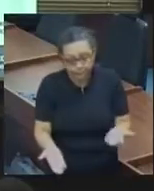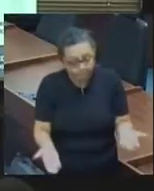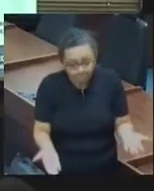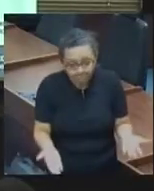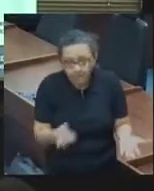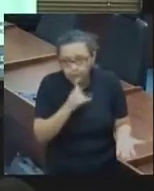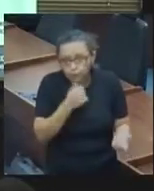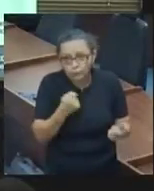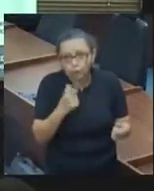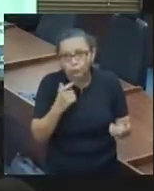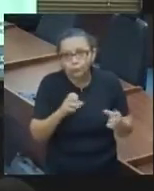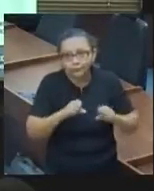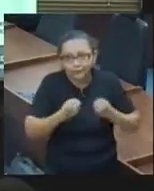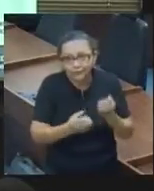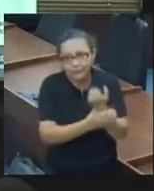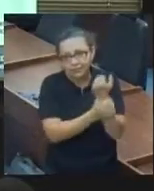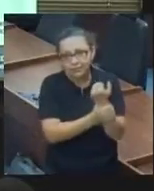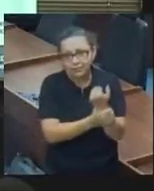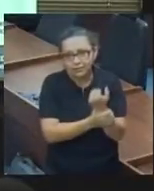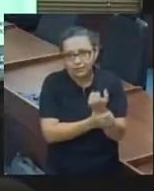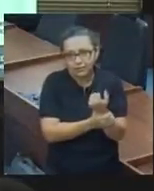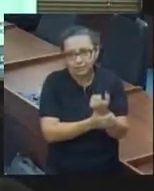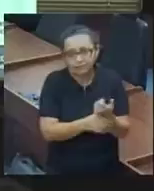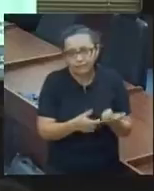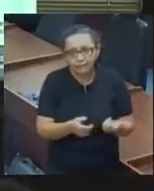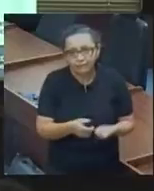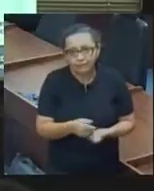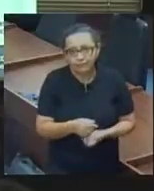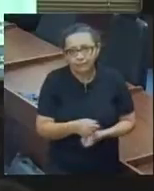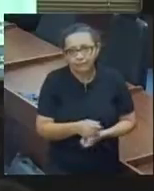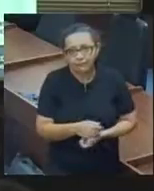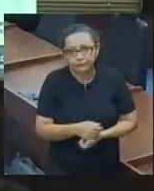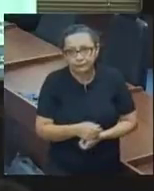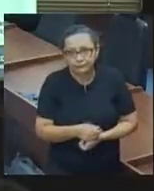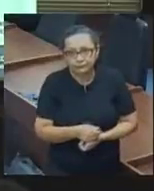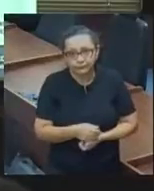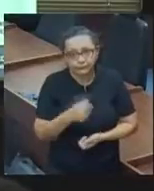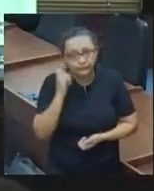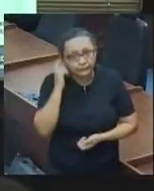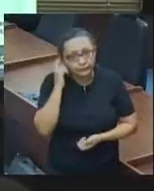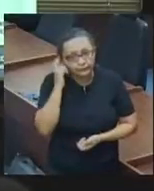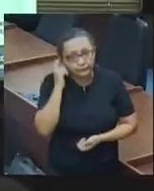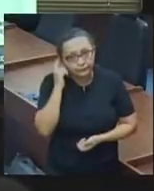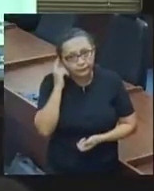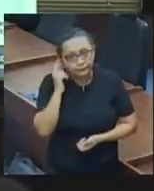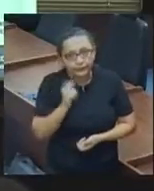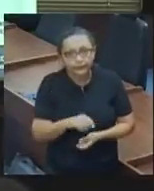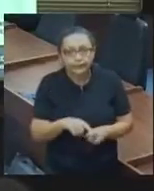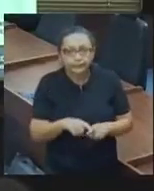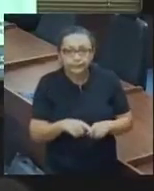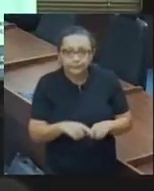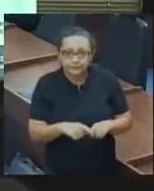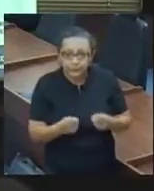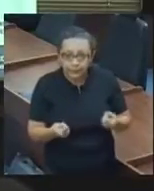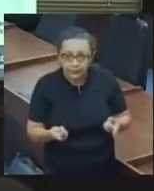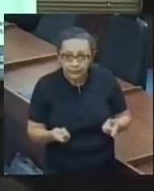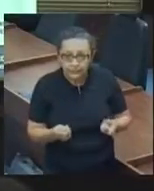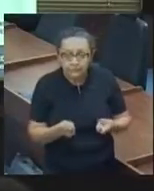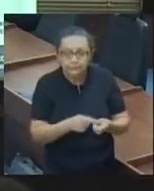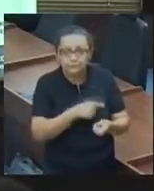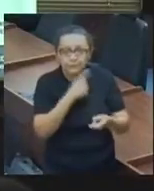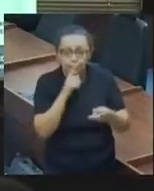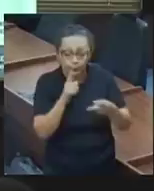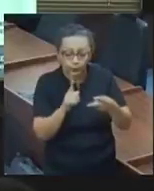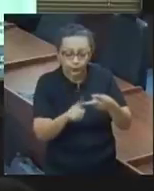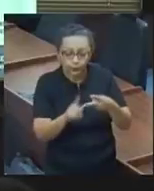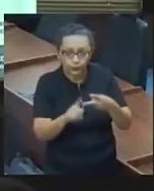vai cair ali como como é é sabe-se lá como mas a outra ou a